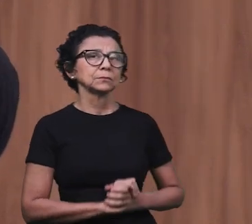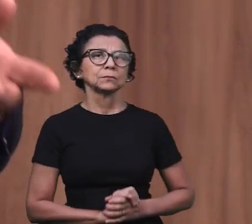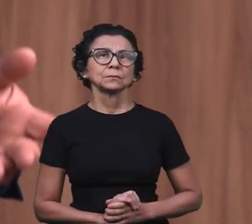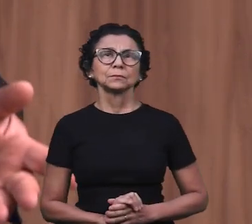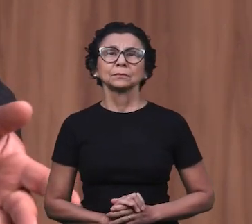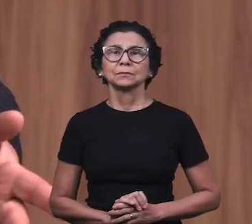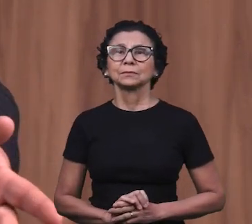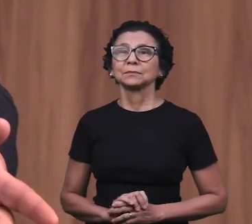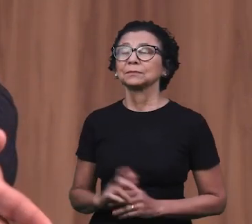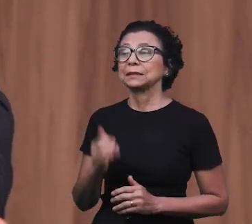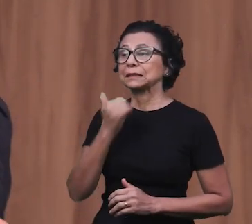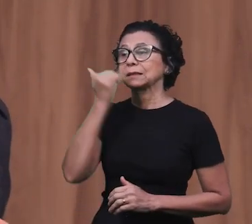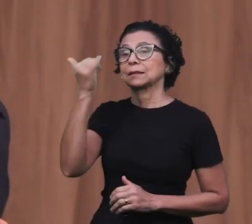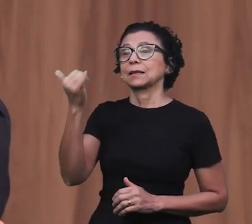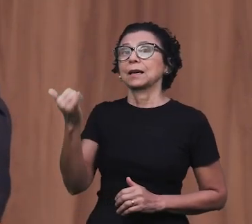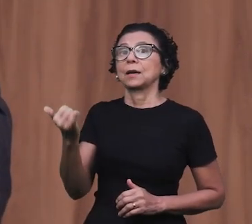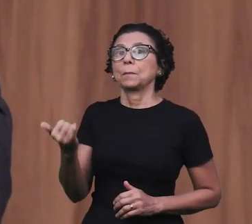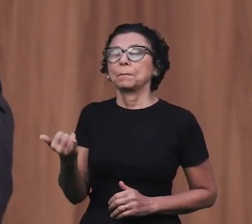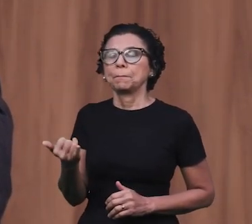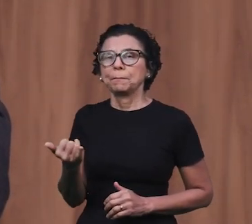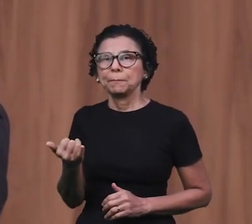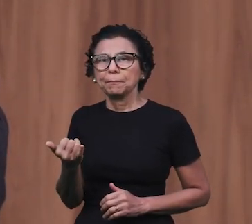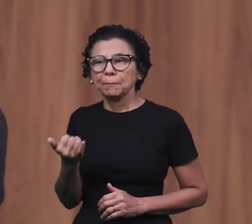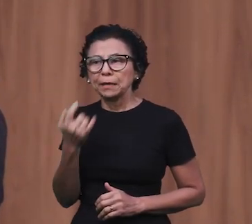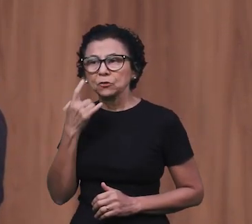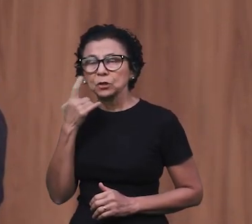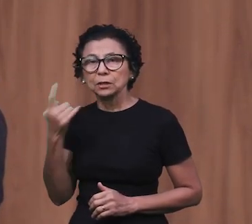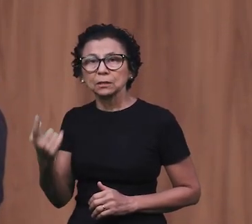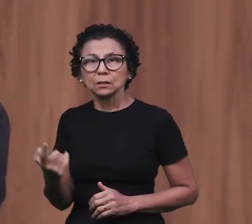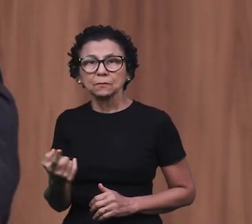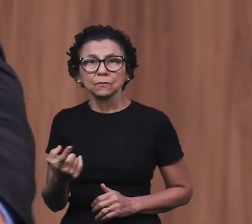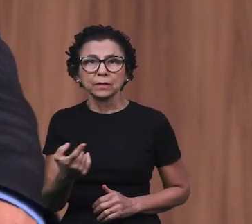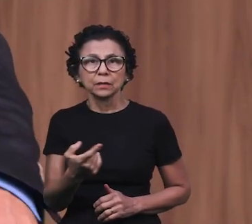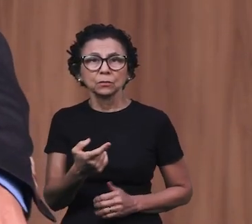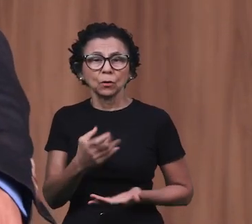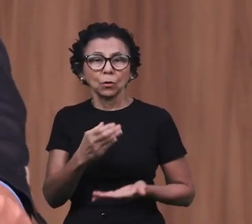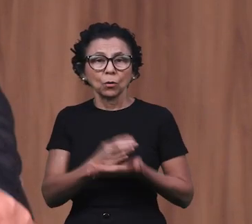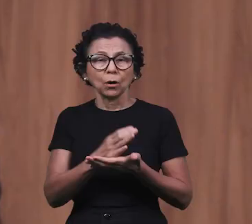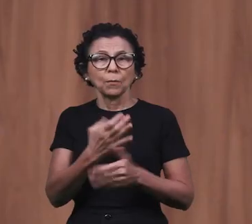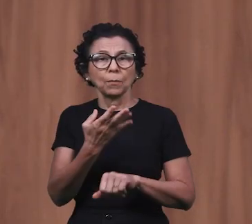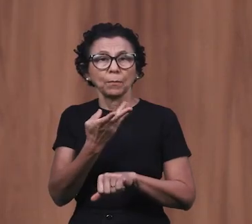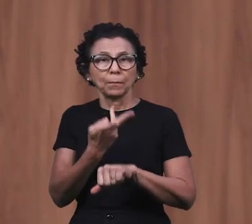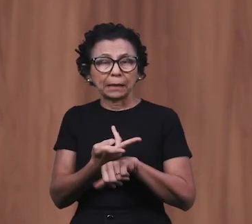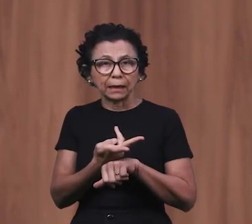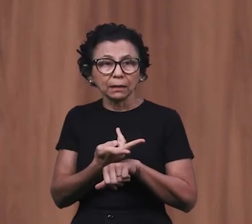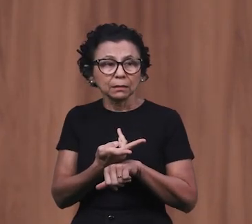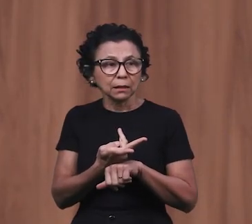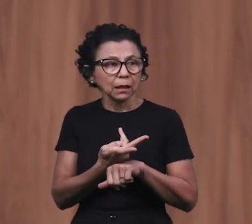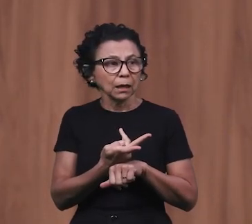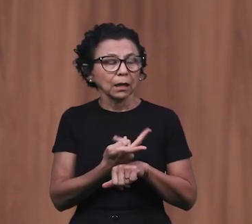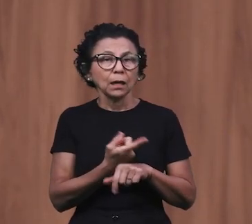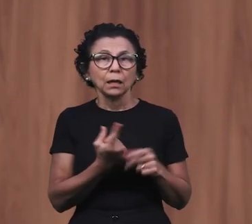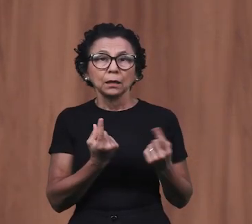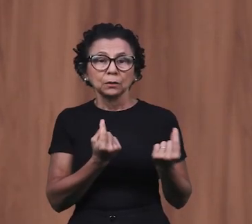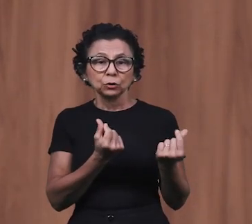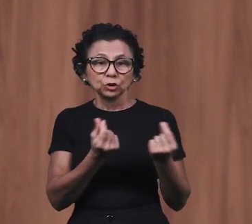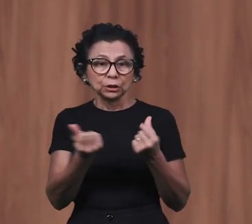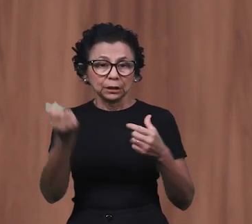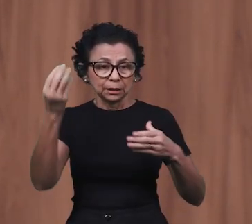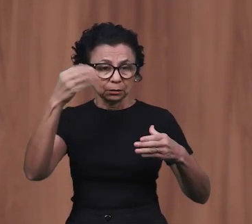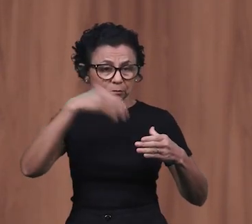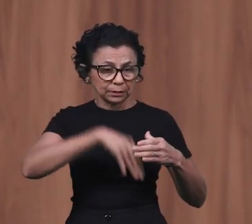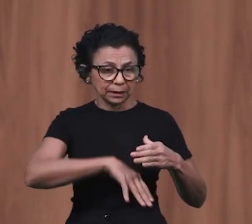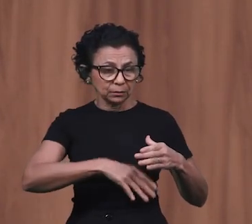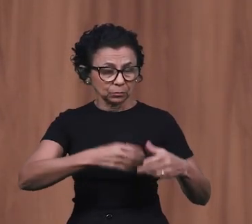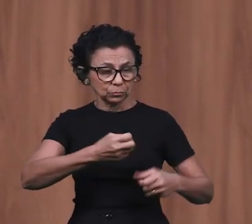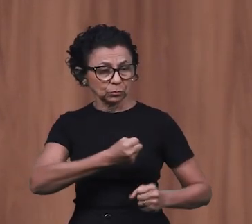não deviam, até que eles se deram conta de que não só o copo de prata do governador estava com eles, mas também os